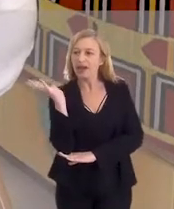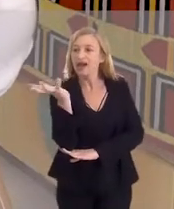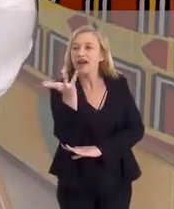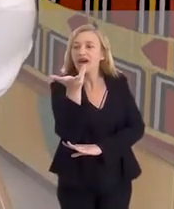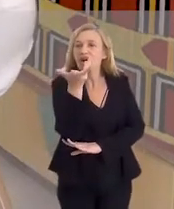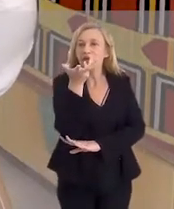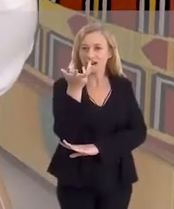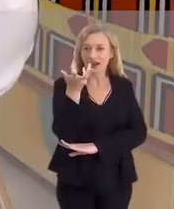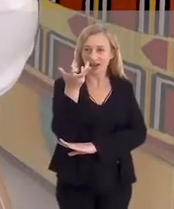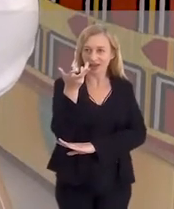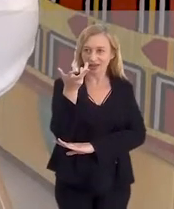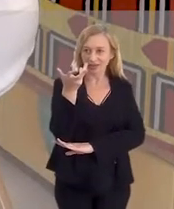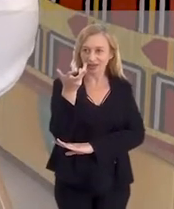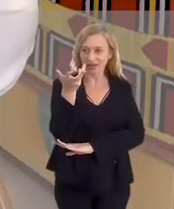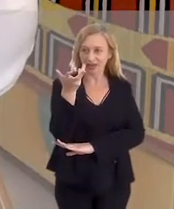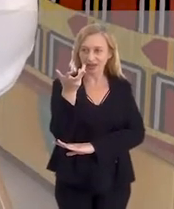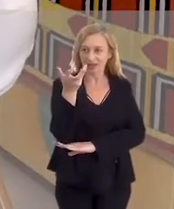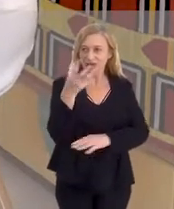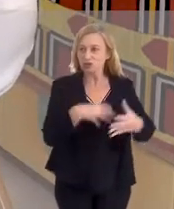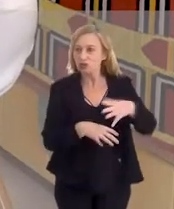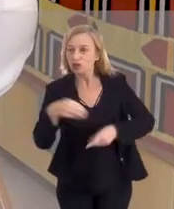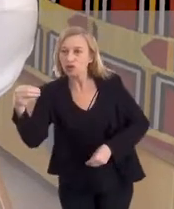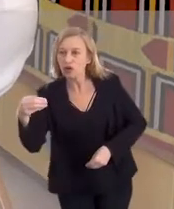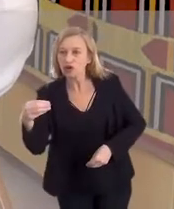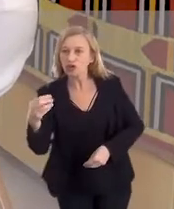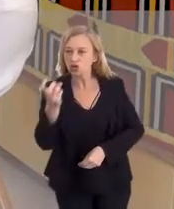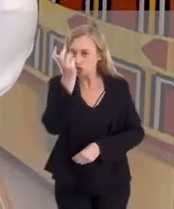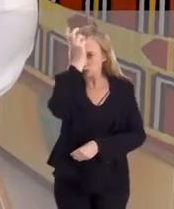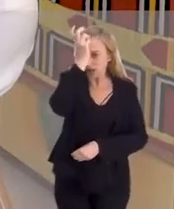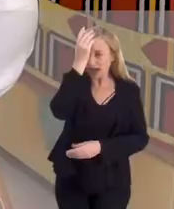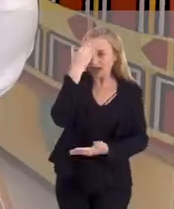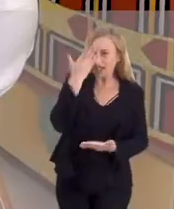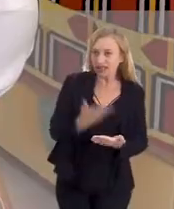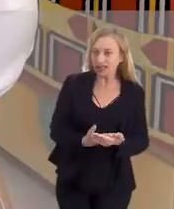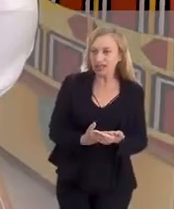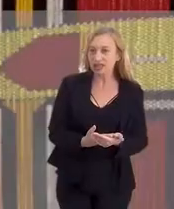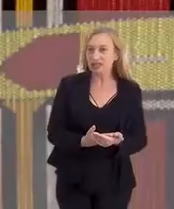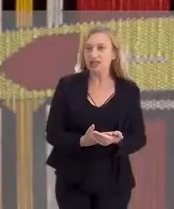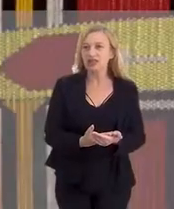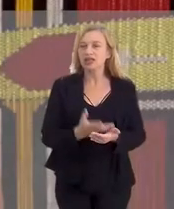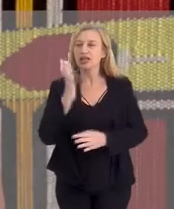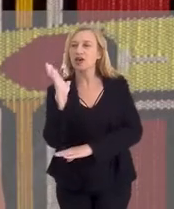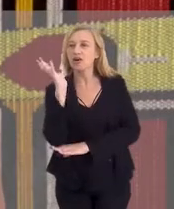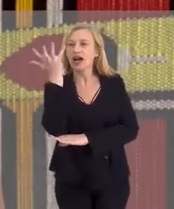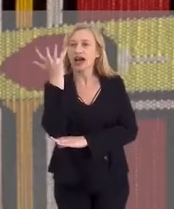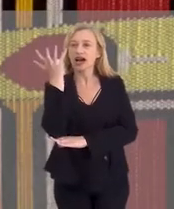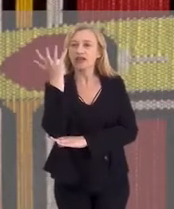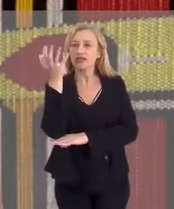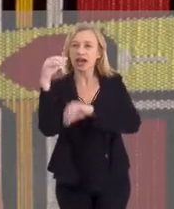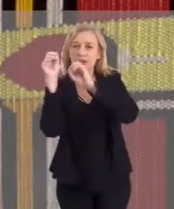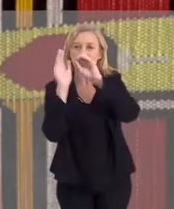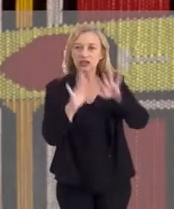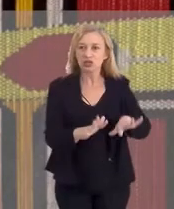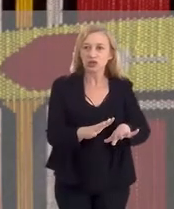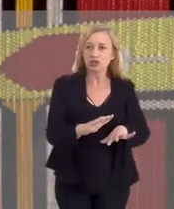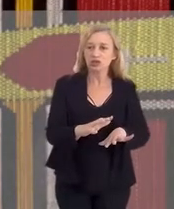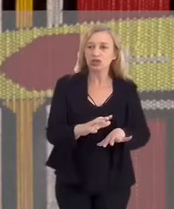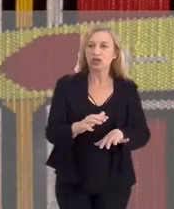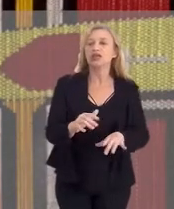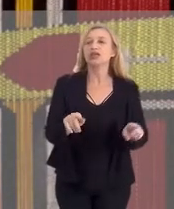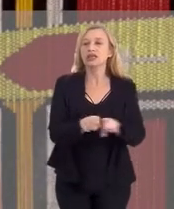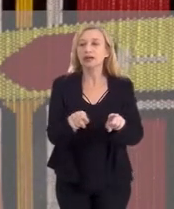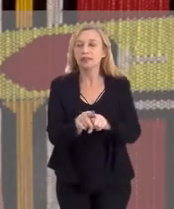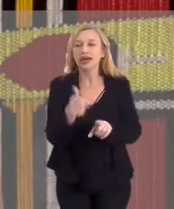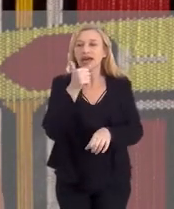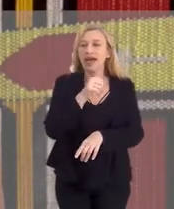árvore que esconde Jesus Cristo quando eles fogem do Egito. Então nós acreditamos muito que a Jurema é aquela árvore que está ali, a árvore sagrada.